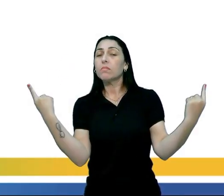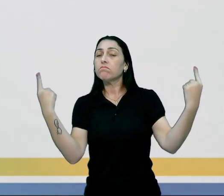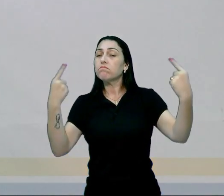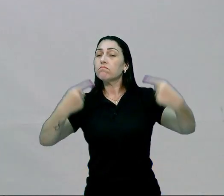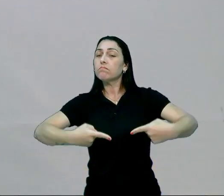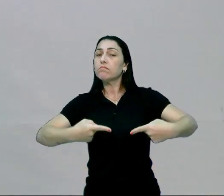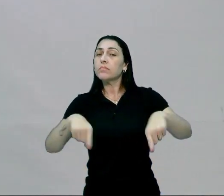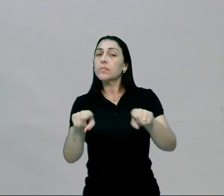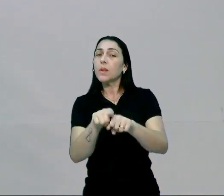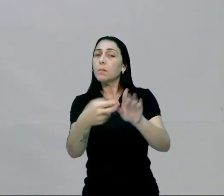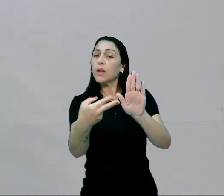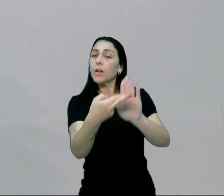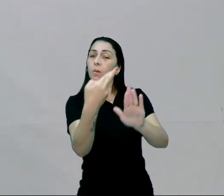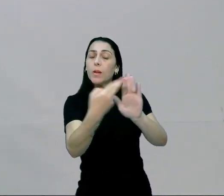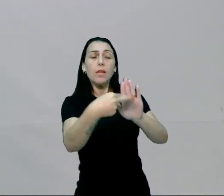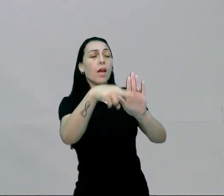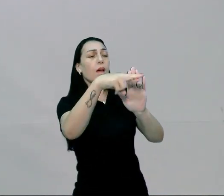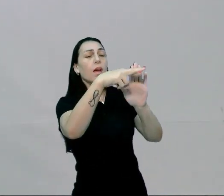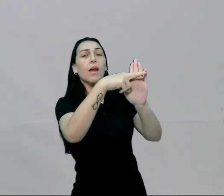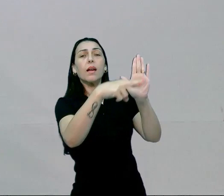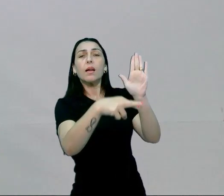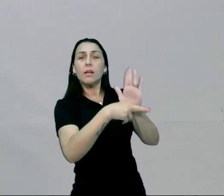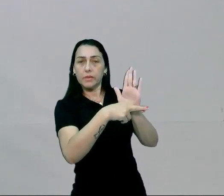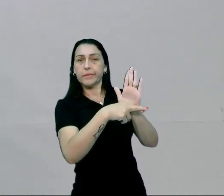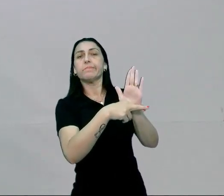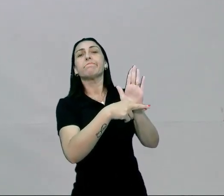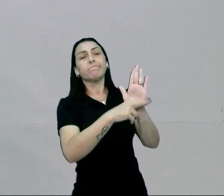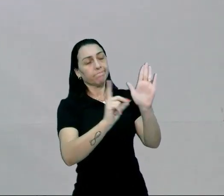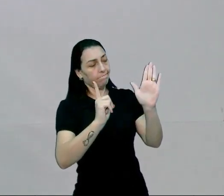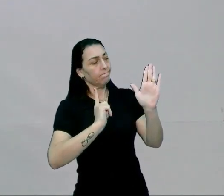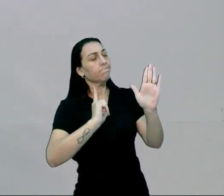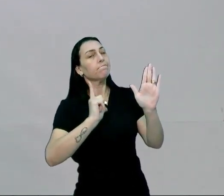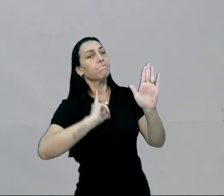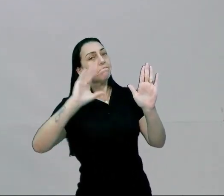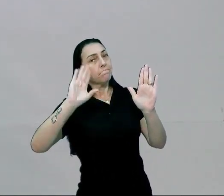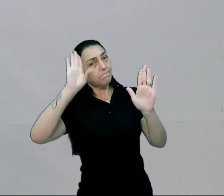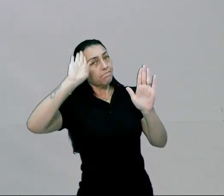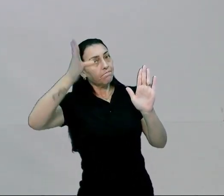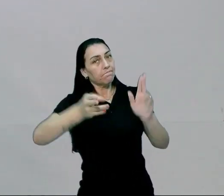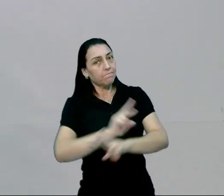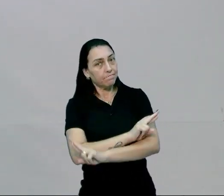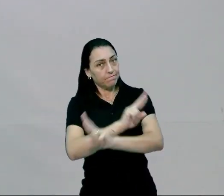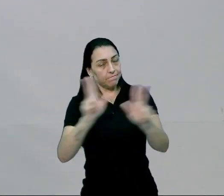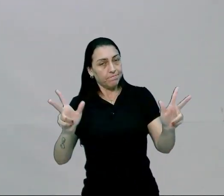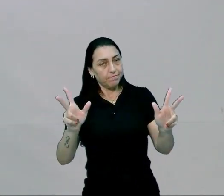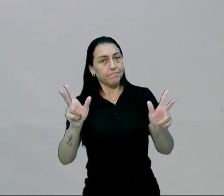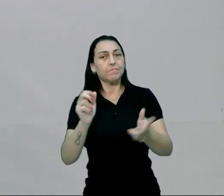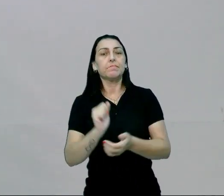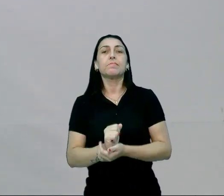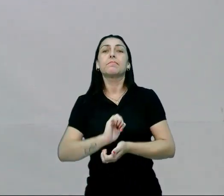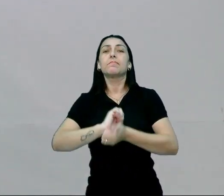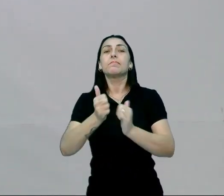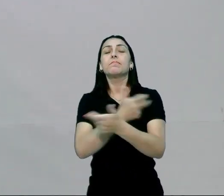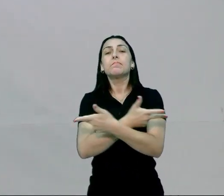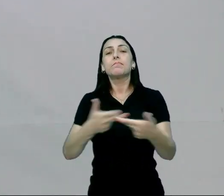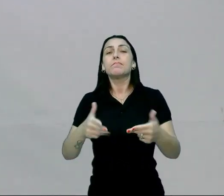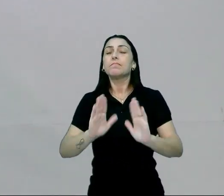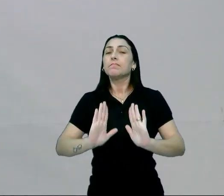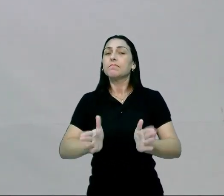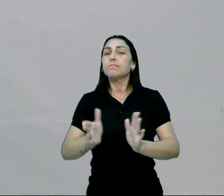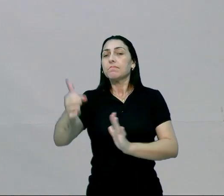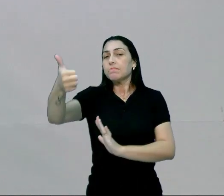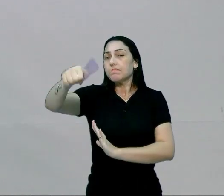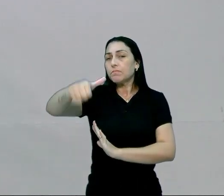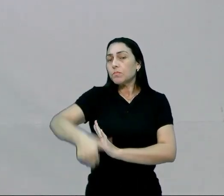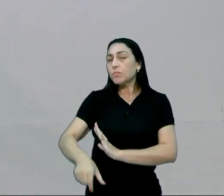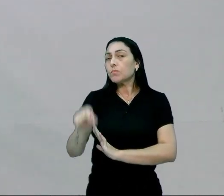competição e regulamento. Boa, regulamento. A regulamentação é um dos principais diferenciais relacionados ao esporte. A gente já analisou